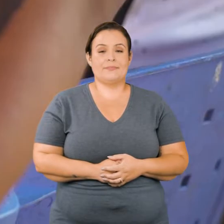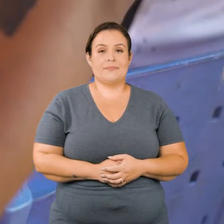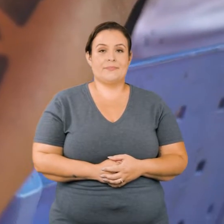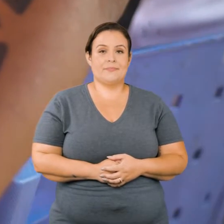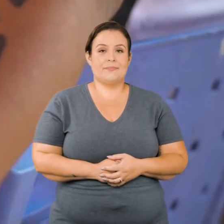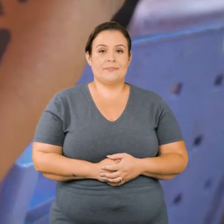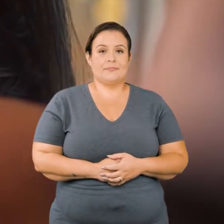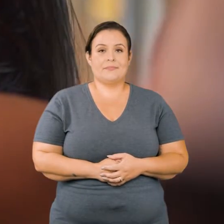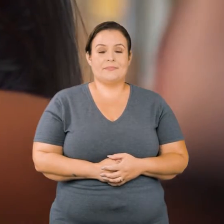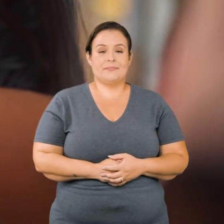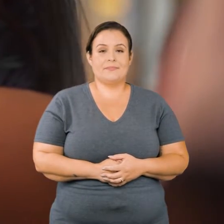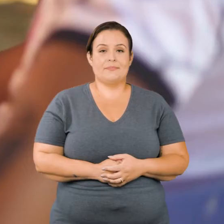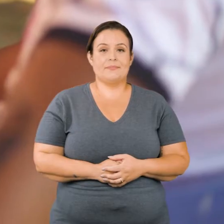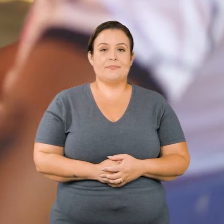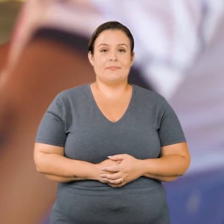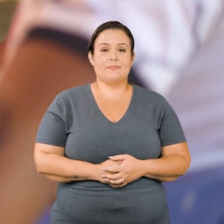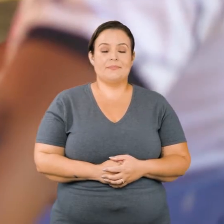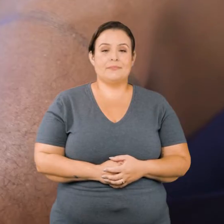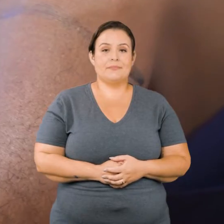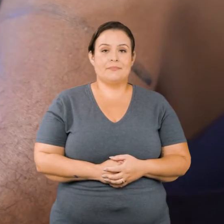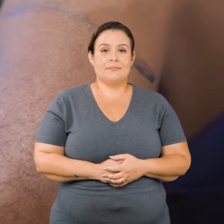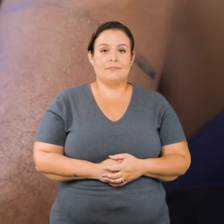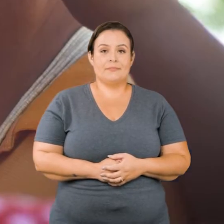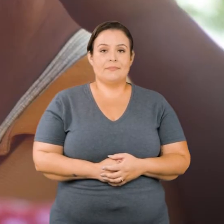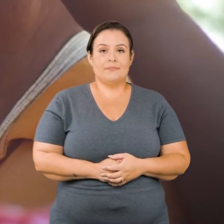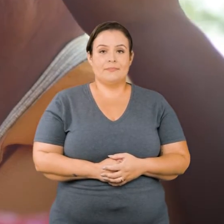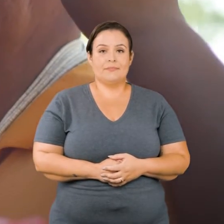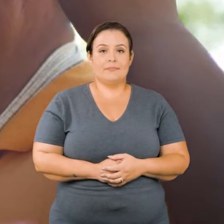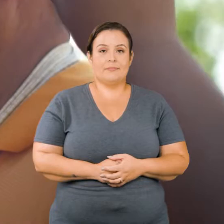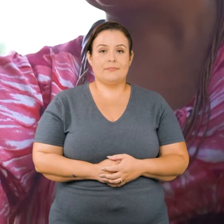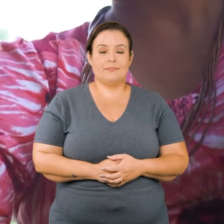As mulheres mais velhas pintam a pele dos jovens com grafismos.